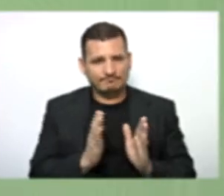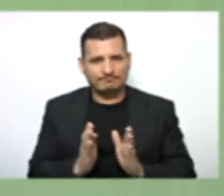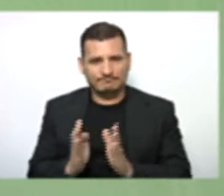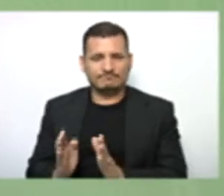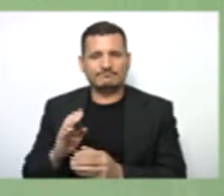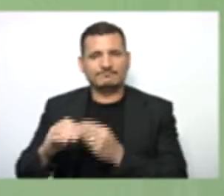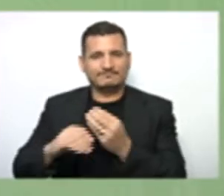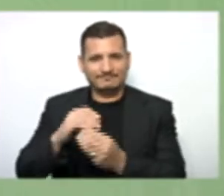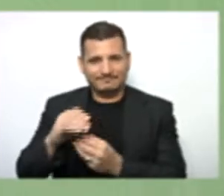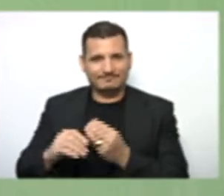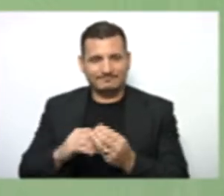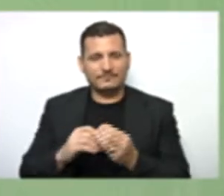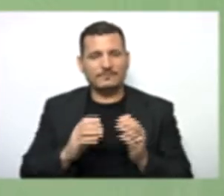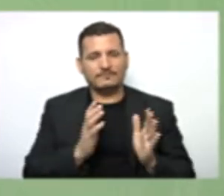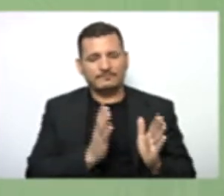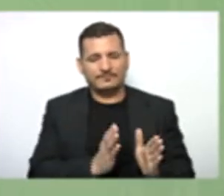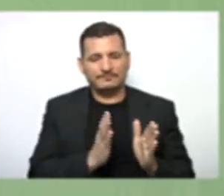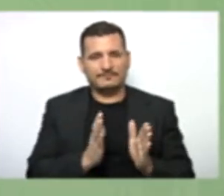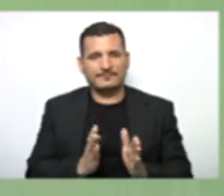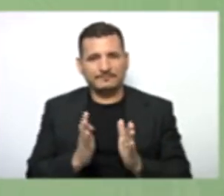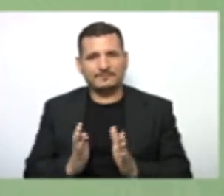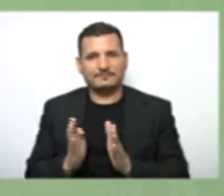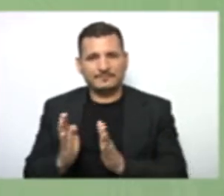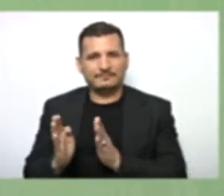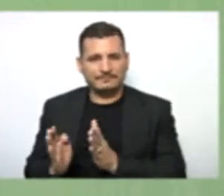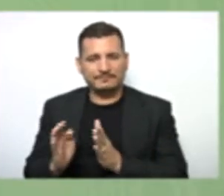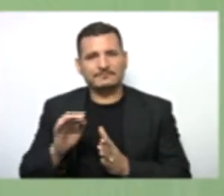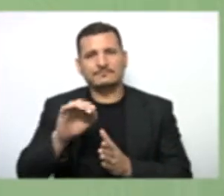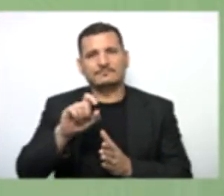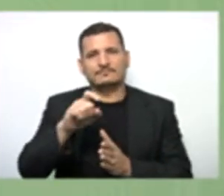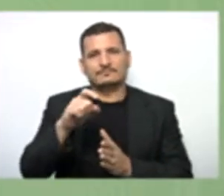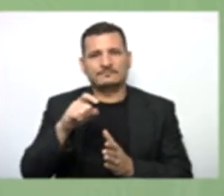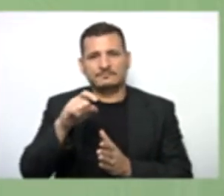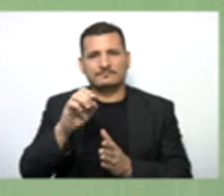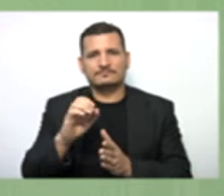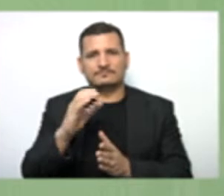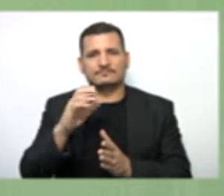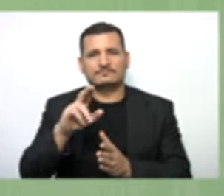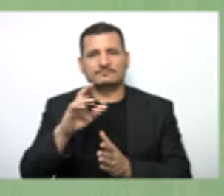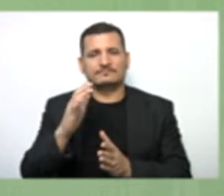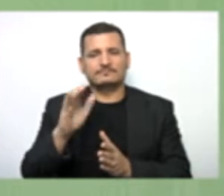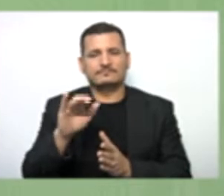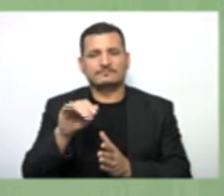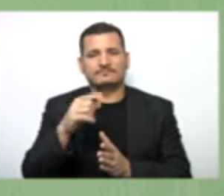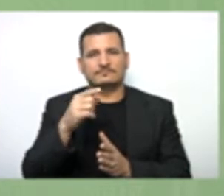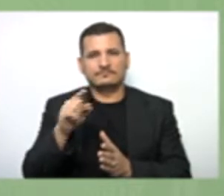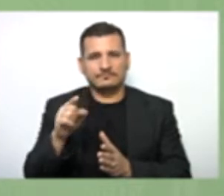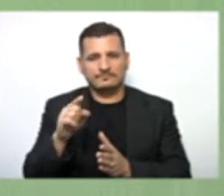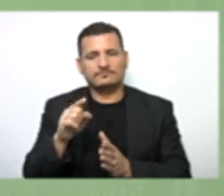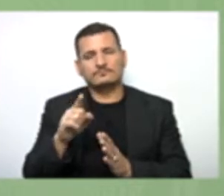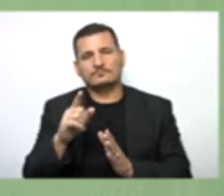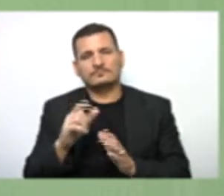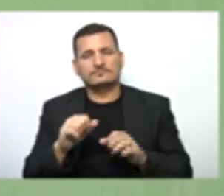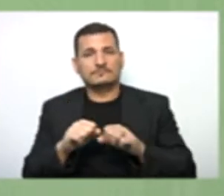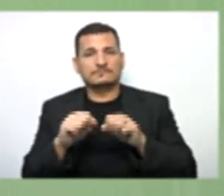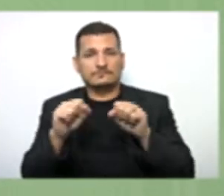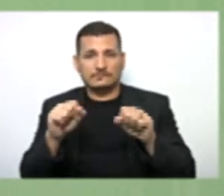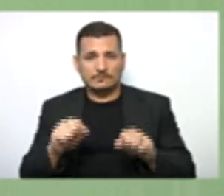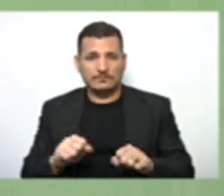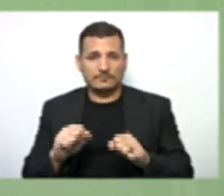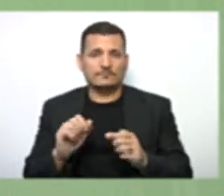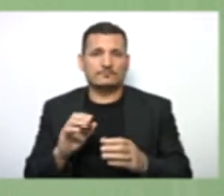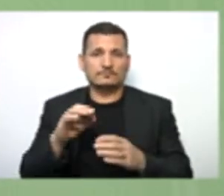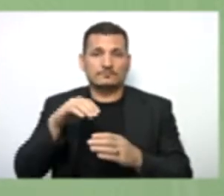a execução, vou deixar bem marcado aqui, de um programa dentro de um